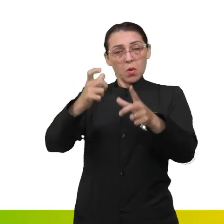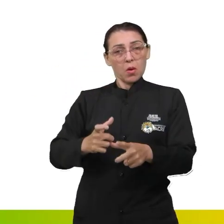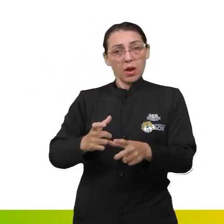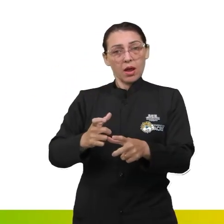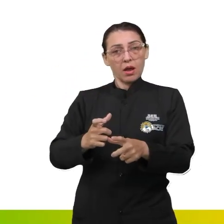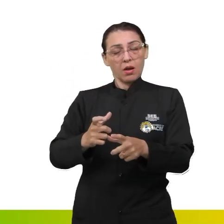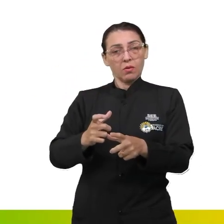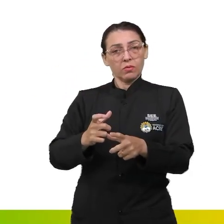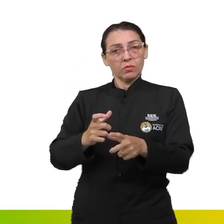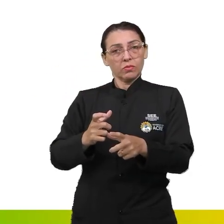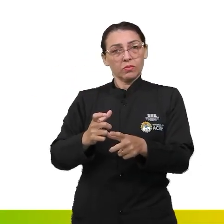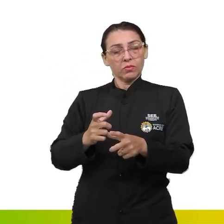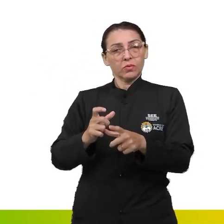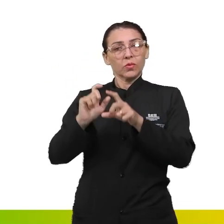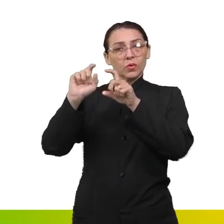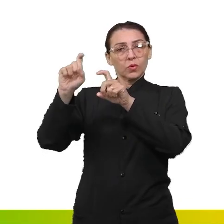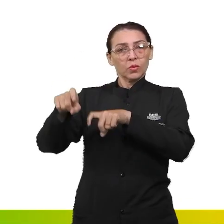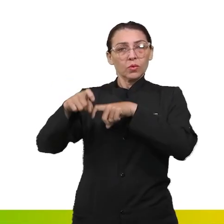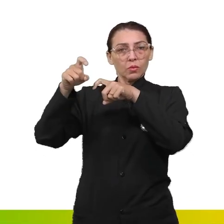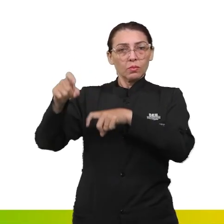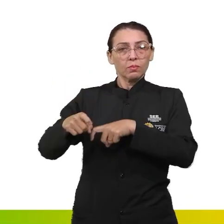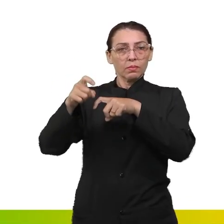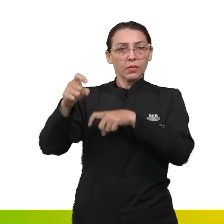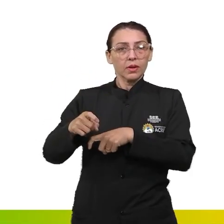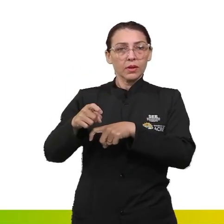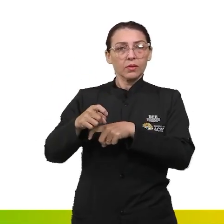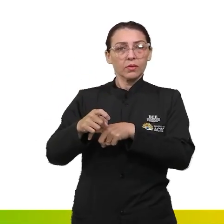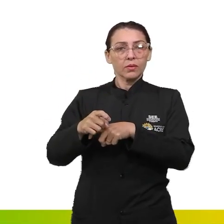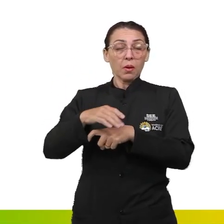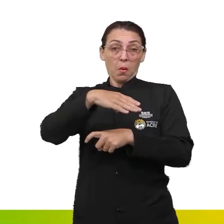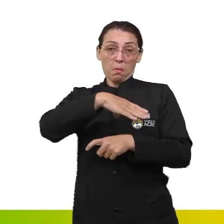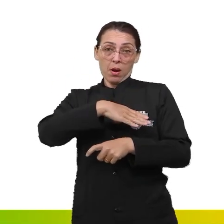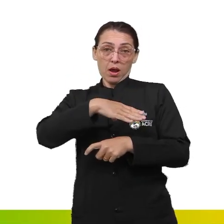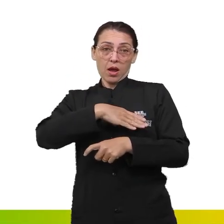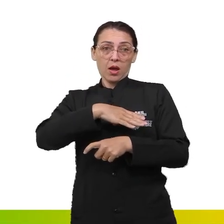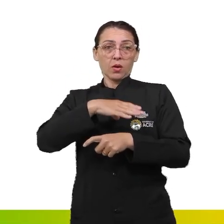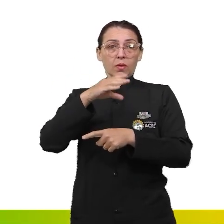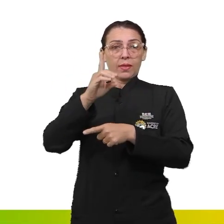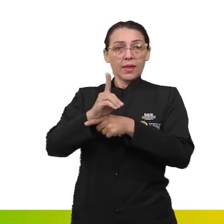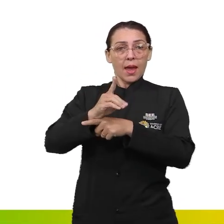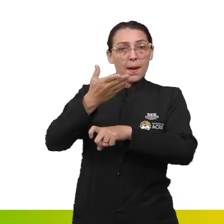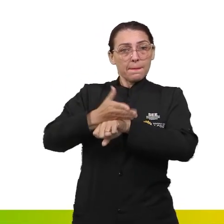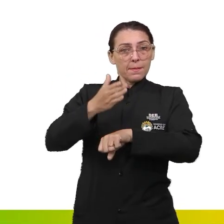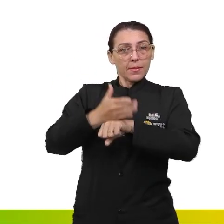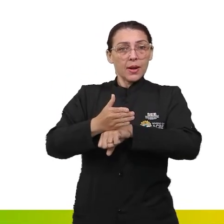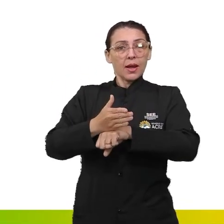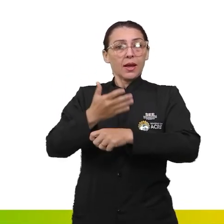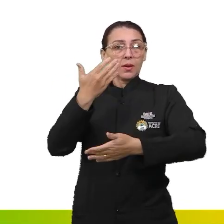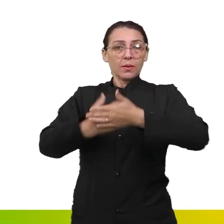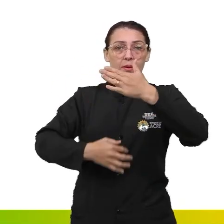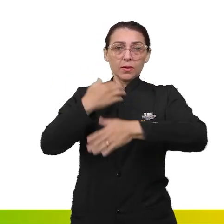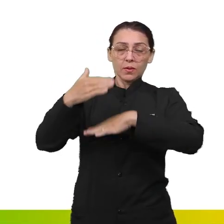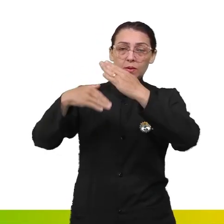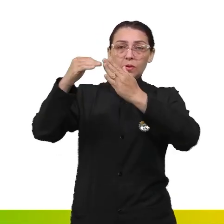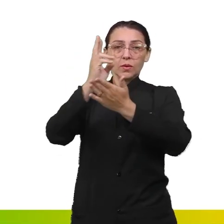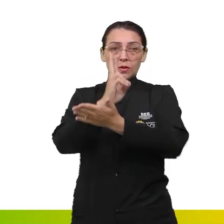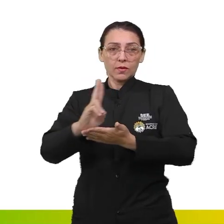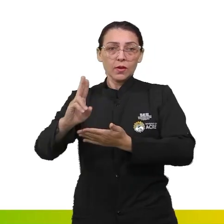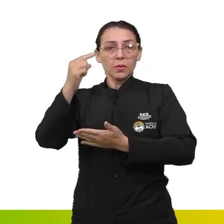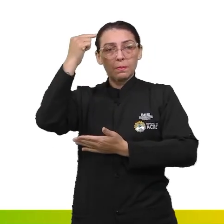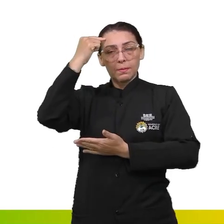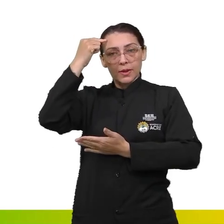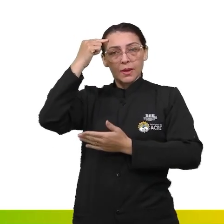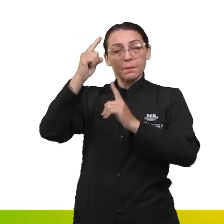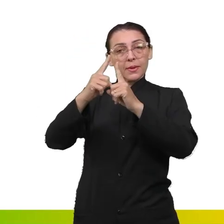urbano. D, a prática impediu o desenvolvimento das universidades e do pensamento